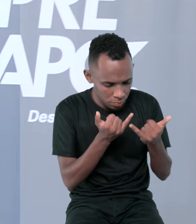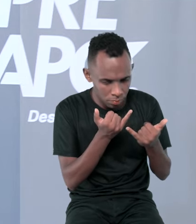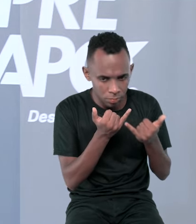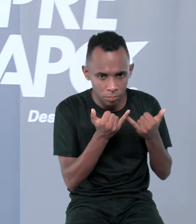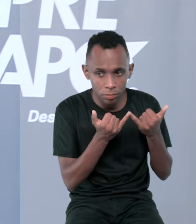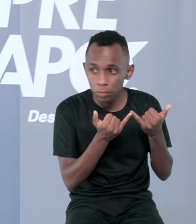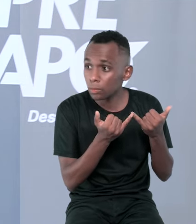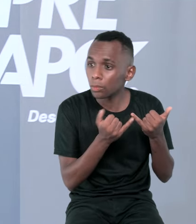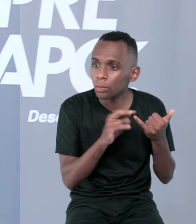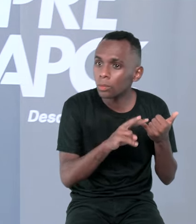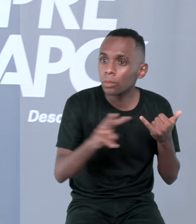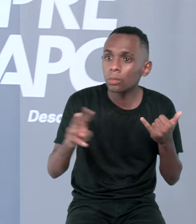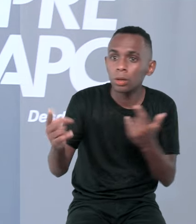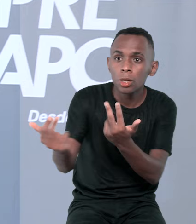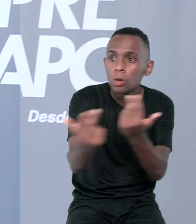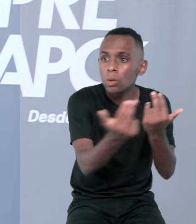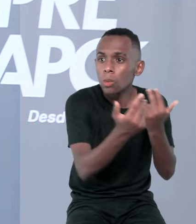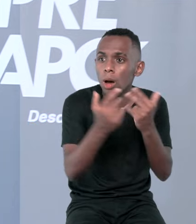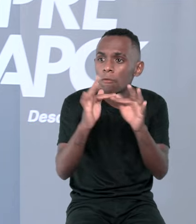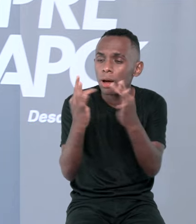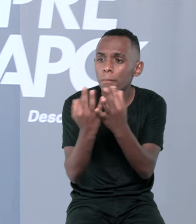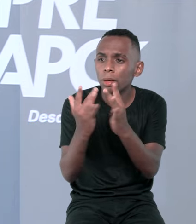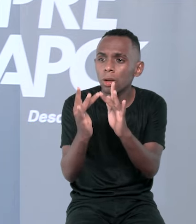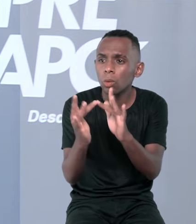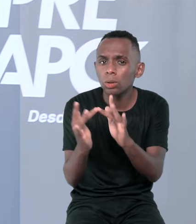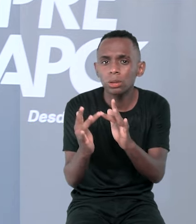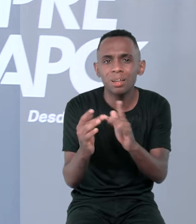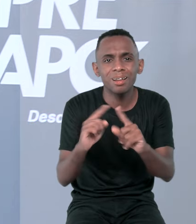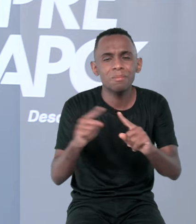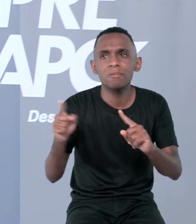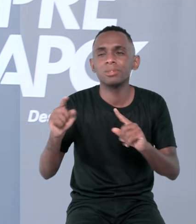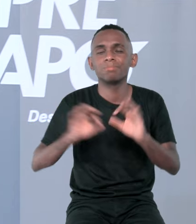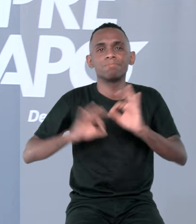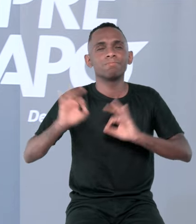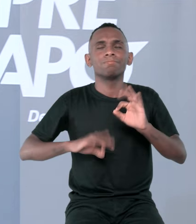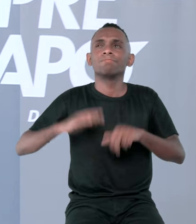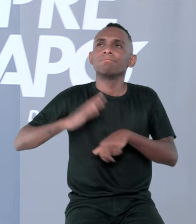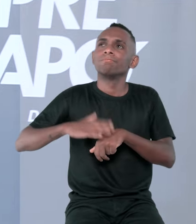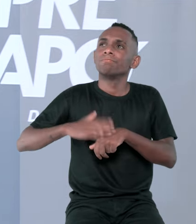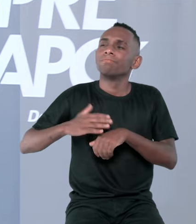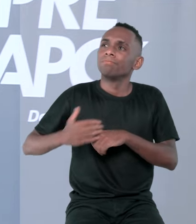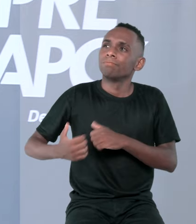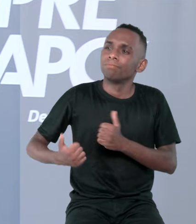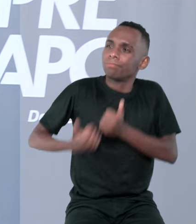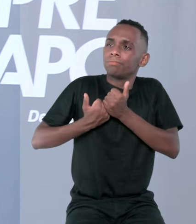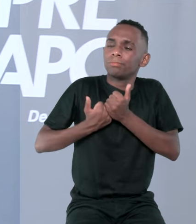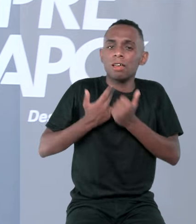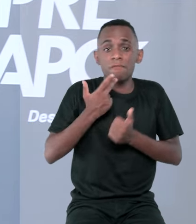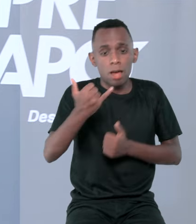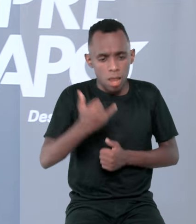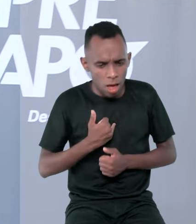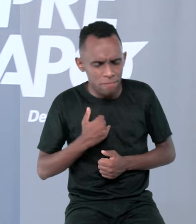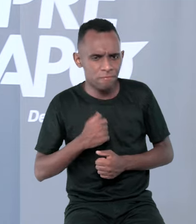e ser como os outros filhos eram com seus pais. No entanto, agora eu sei que você estava me preparando. Você dizia que os negros tinham